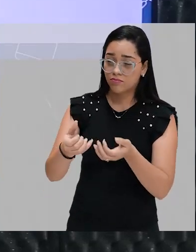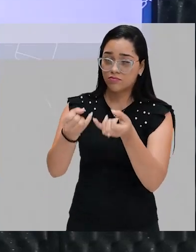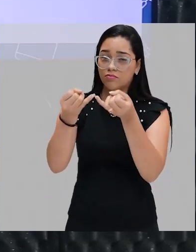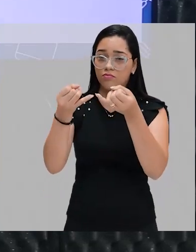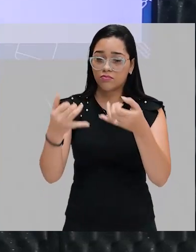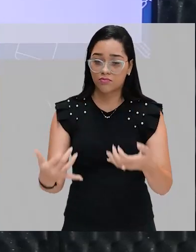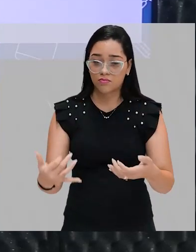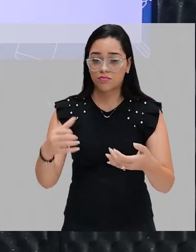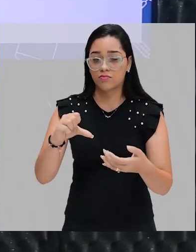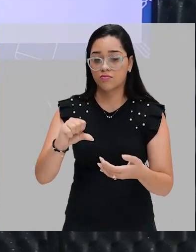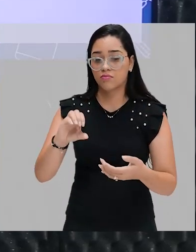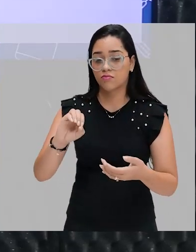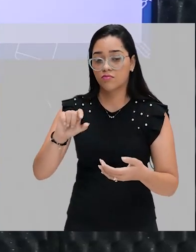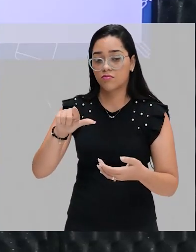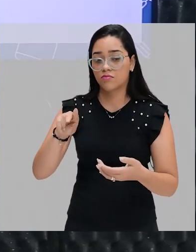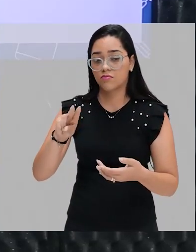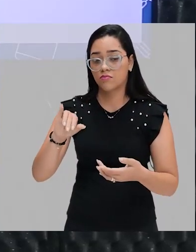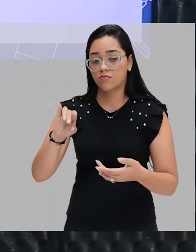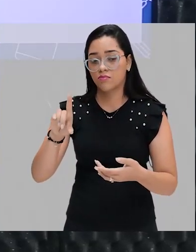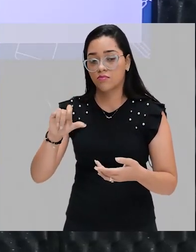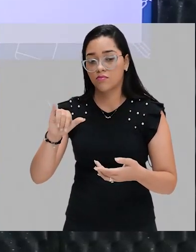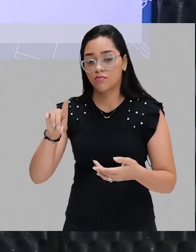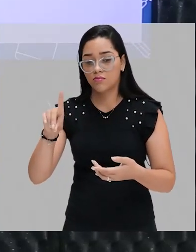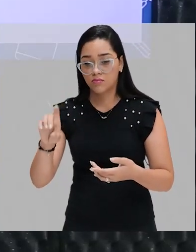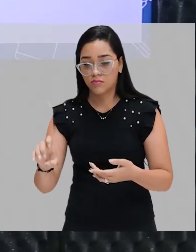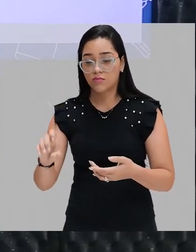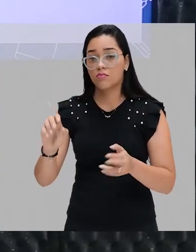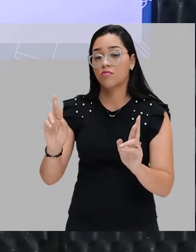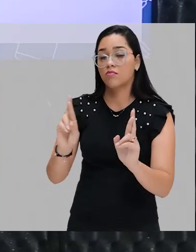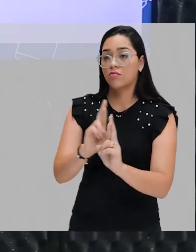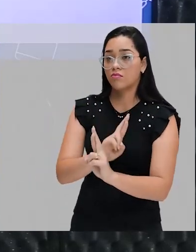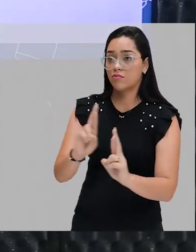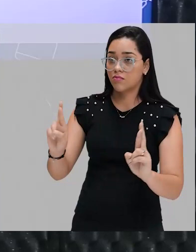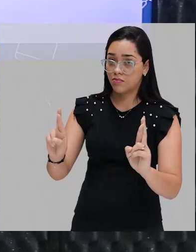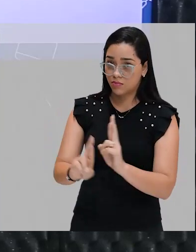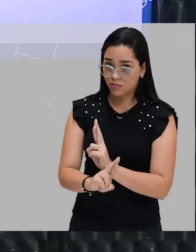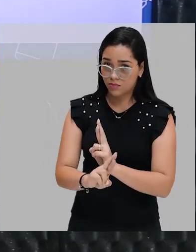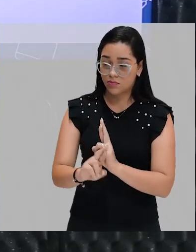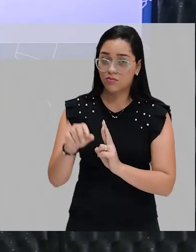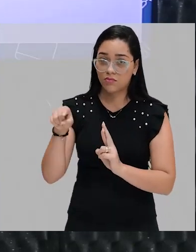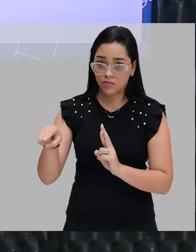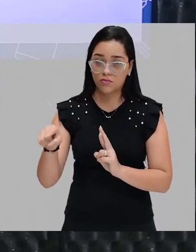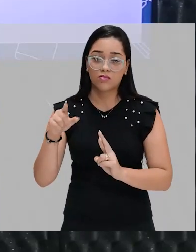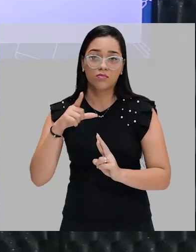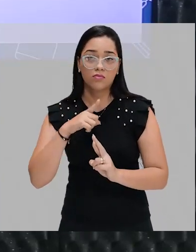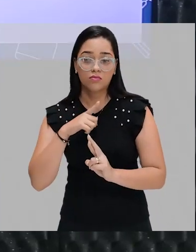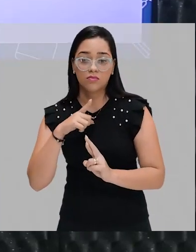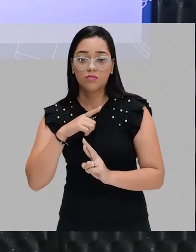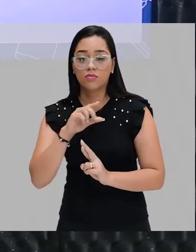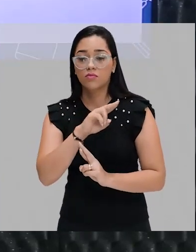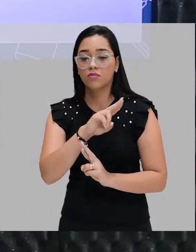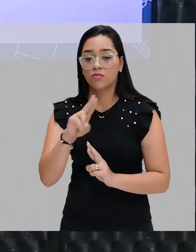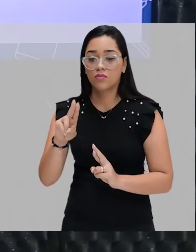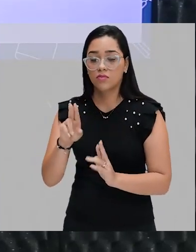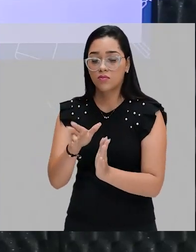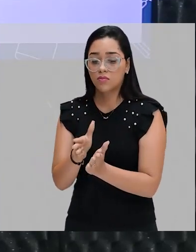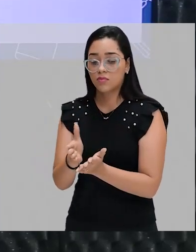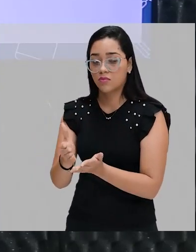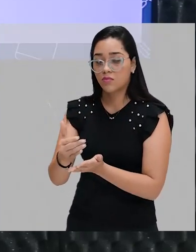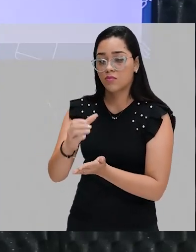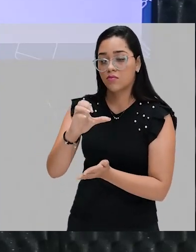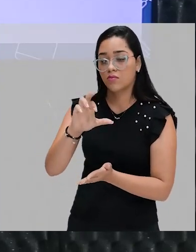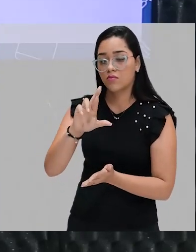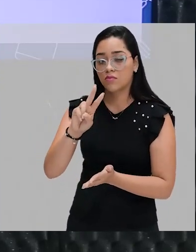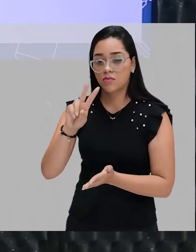de solubilidade, do gráfico relacionado a essa solubilidade, que chamamos de curvas